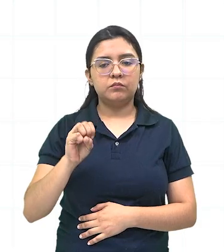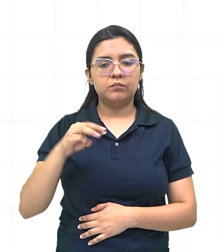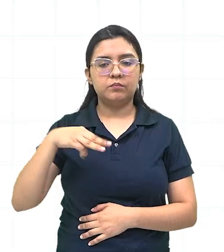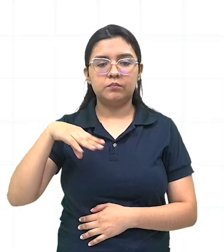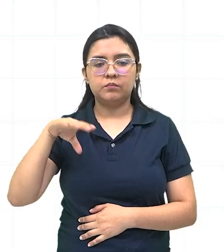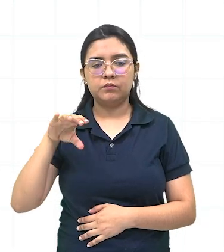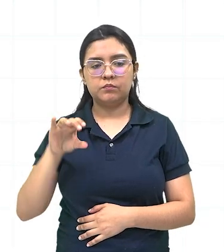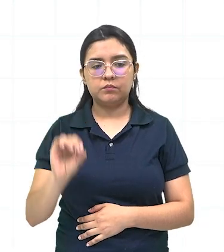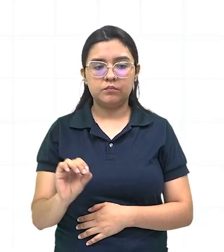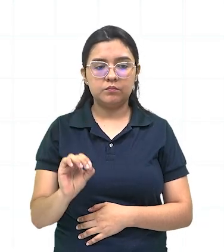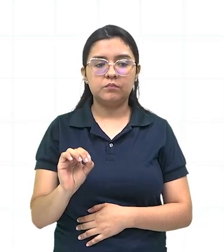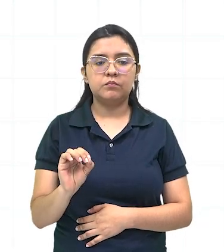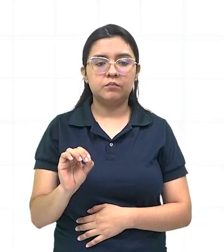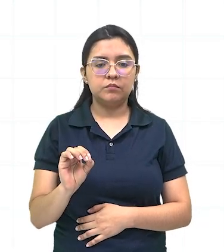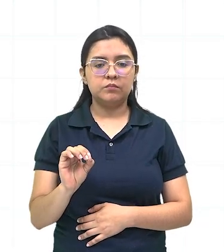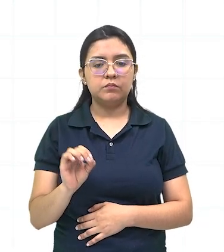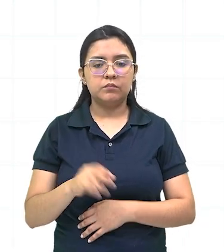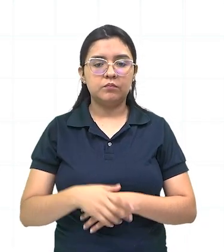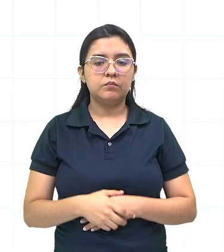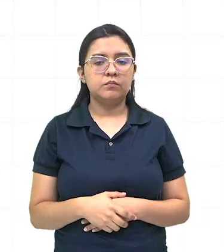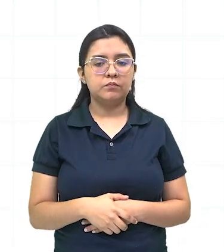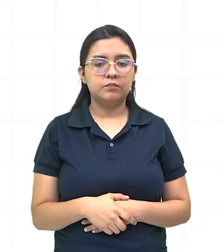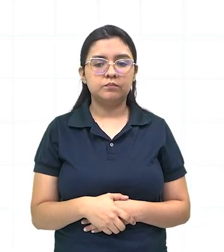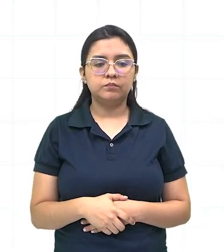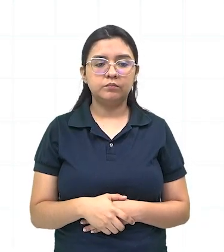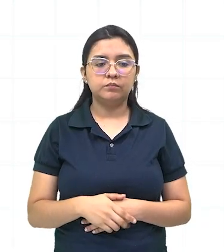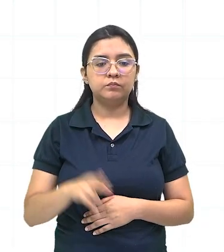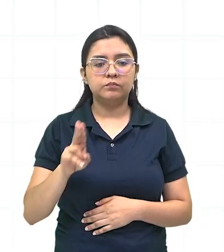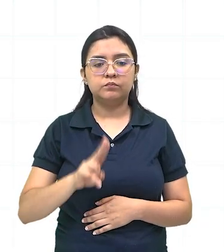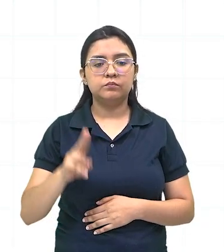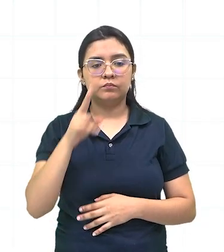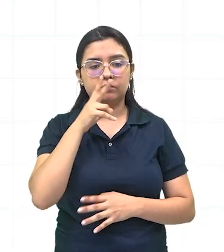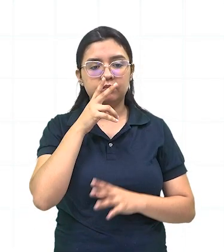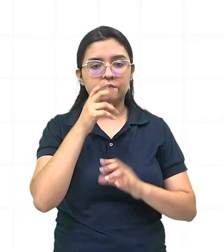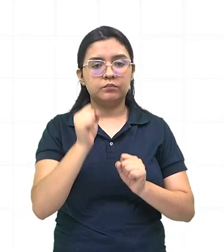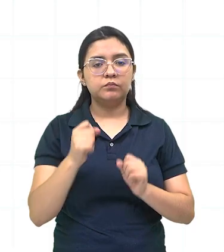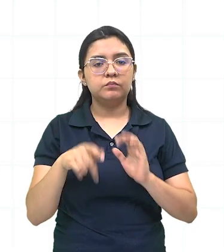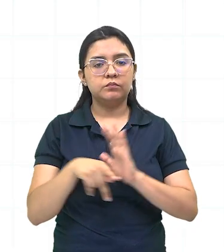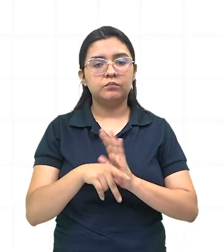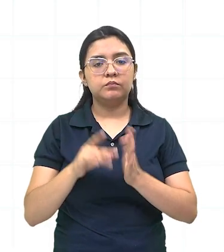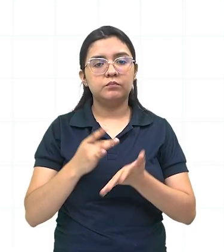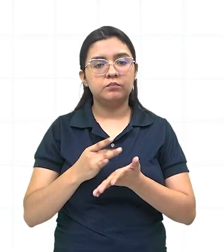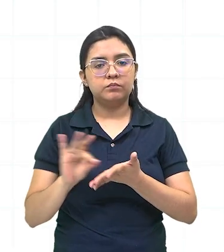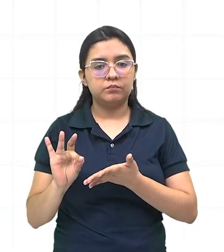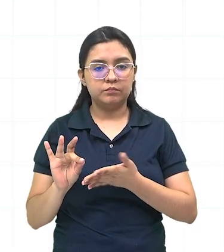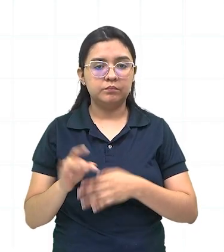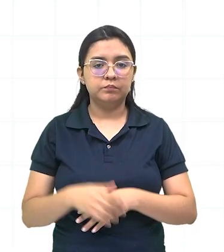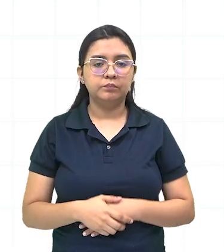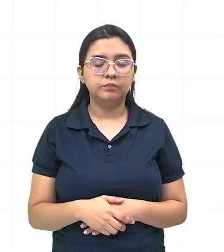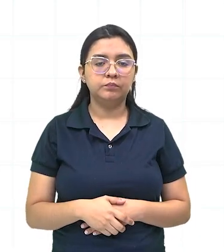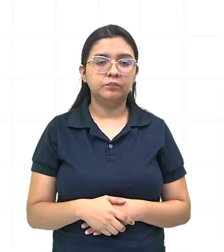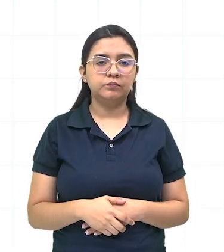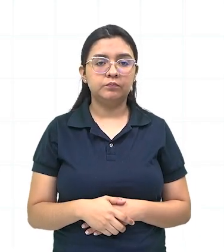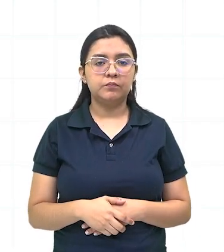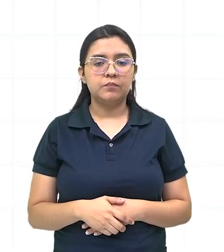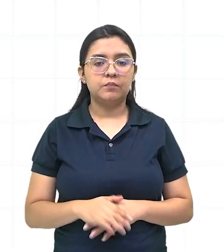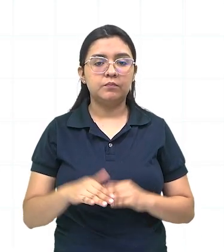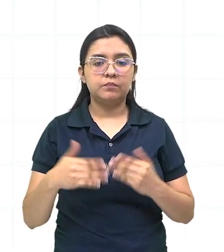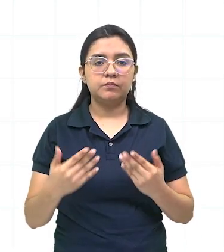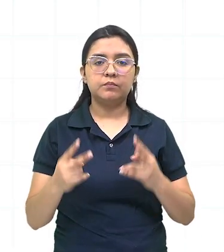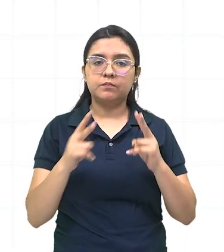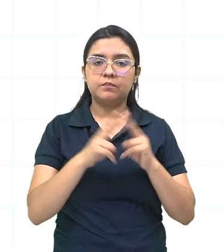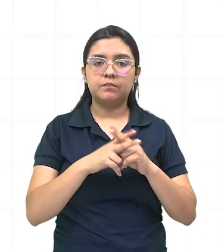ataque do oponente sem causar danos, utilizando a força do adversário contra ele mesmo. Essa